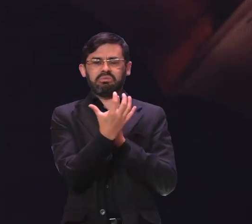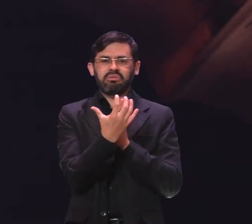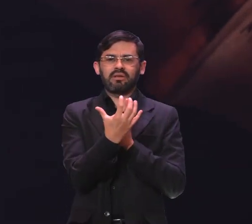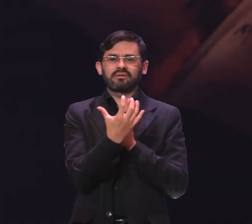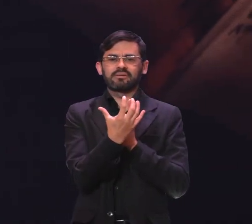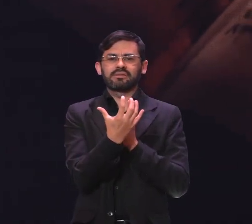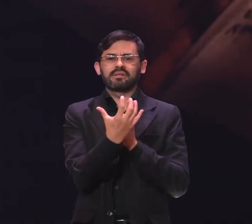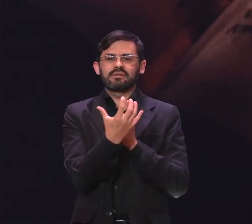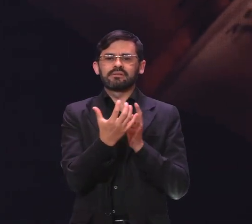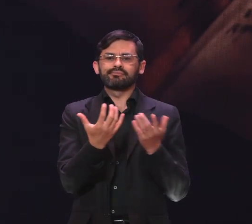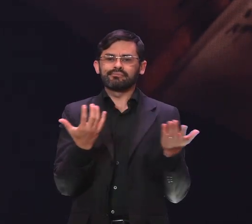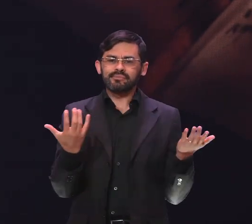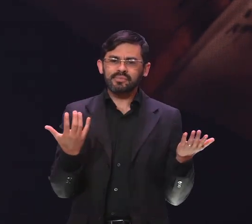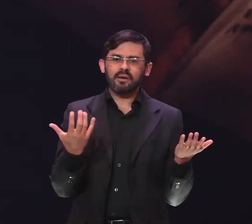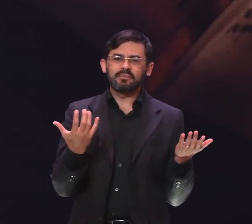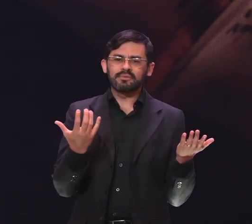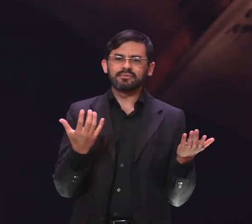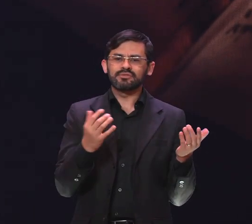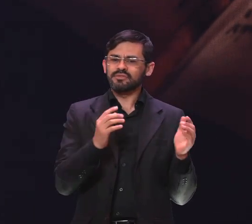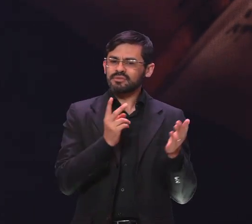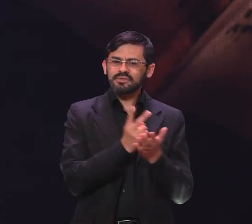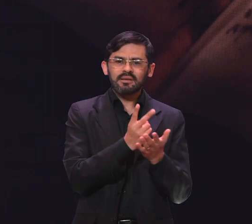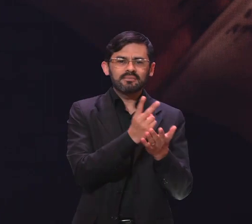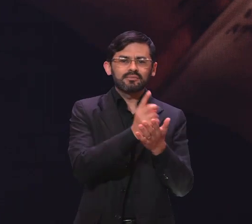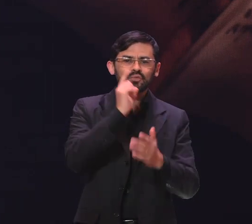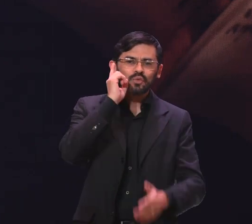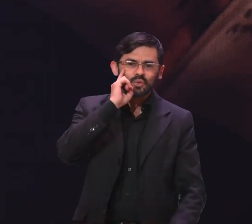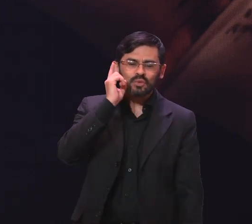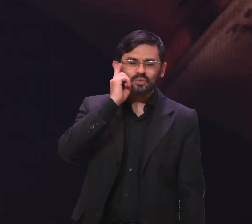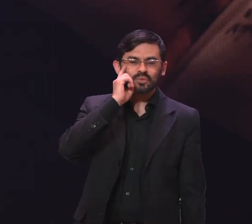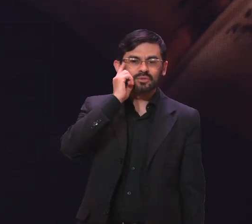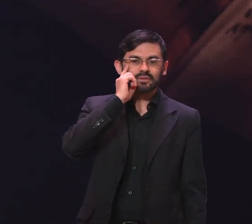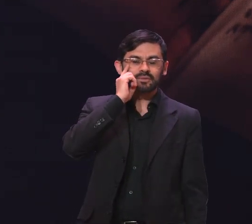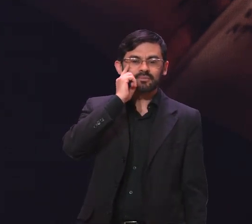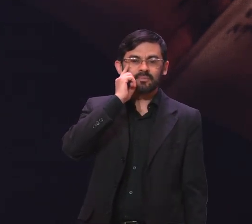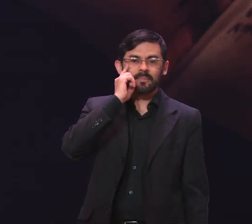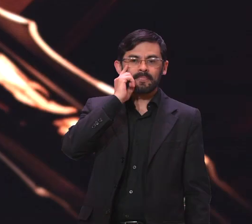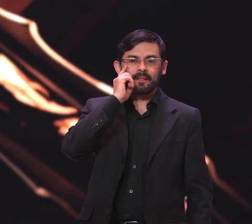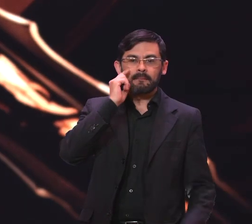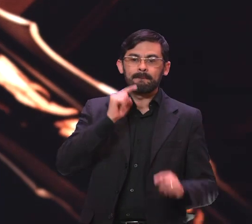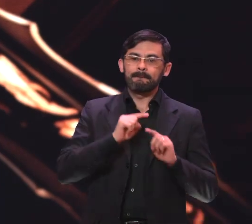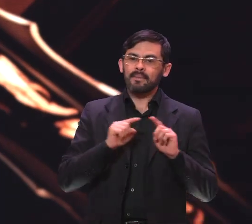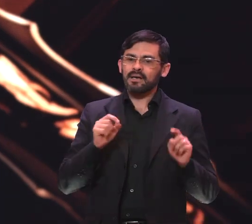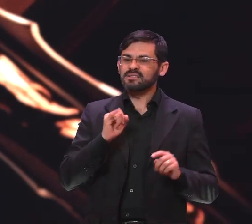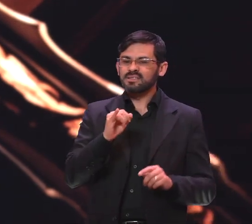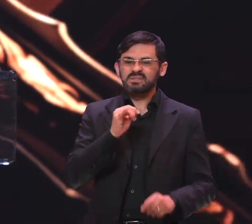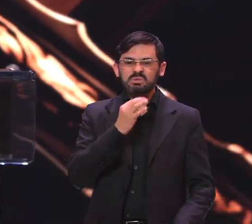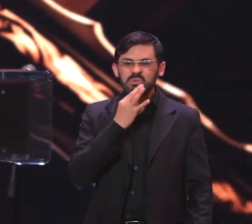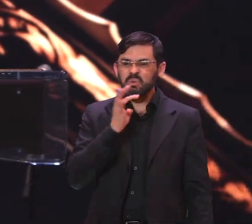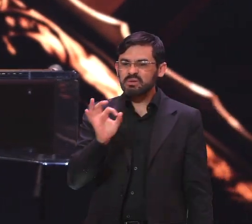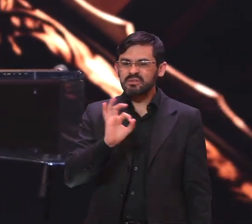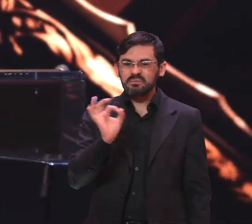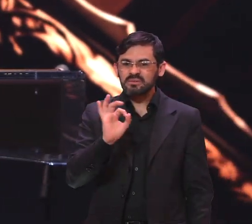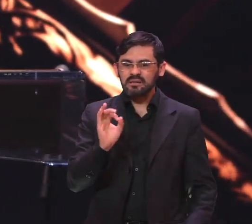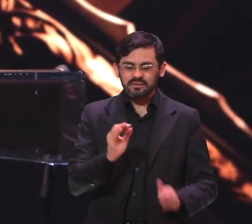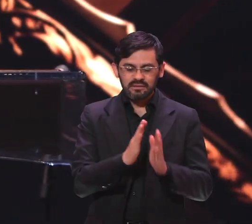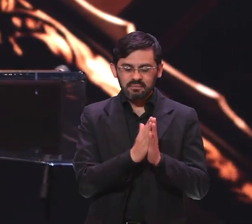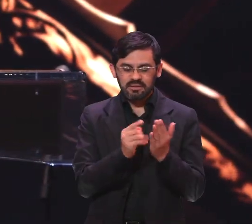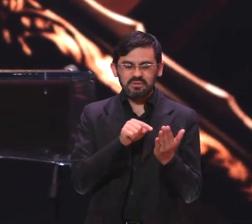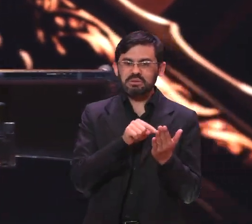meias verdades são lançadas. E quando não conhecemos a